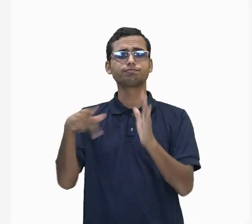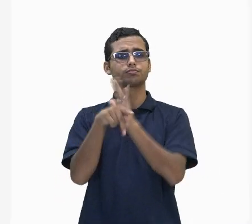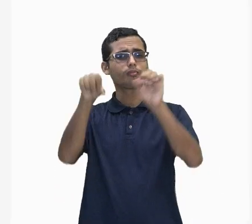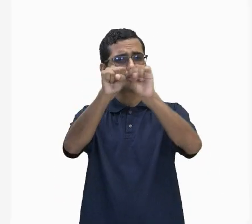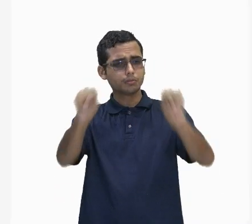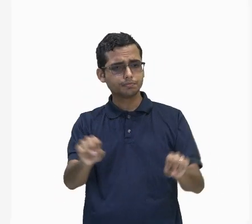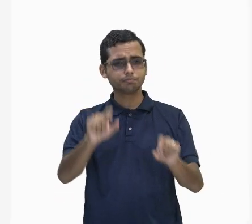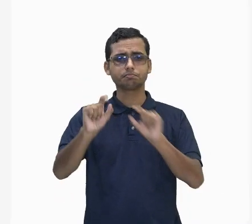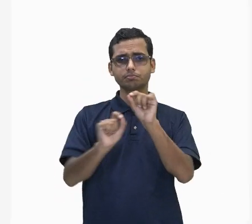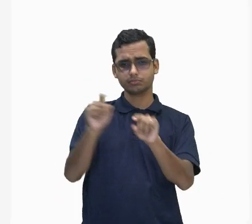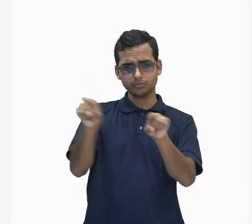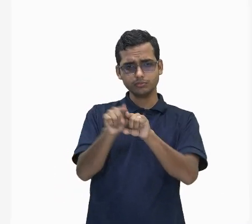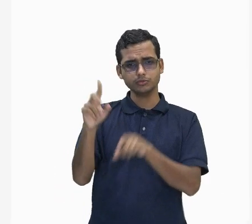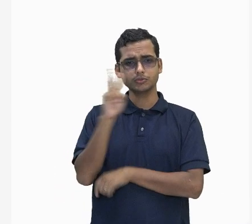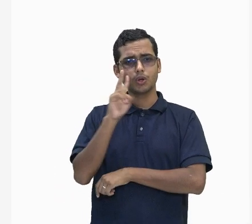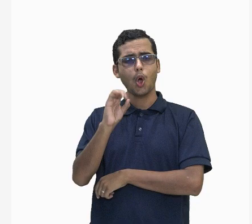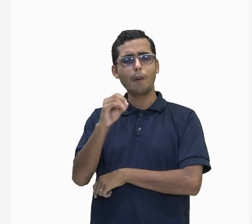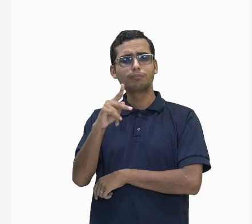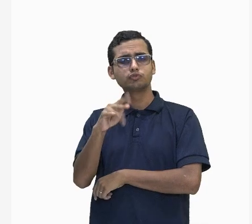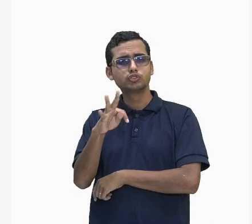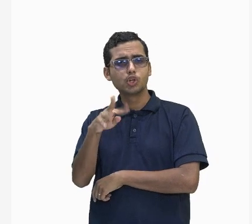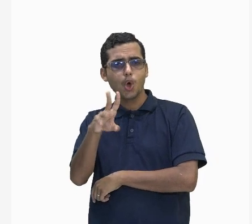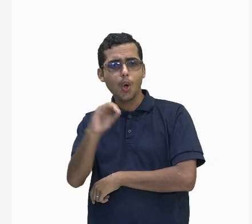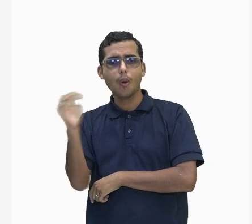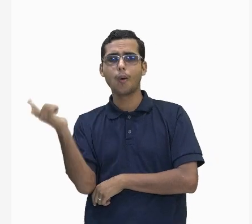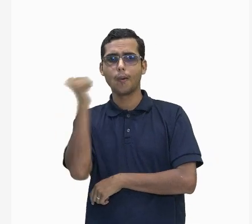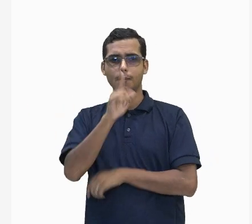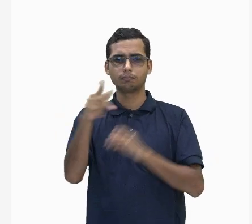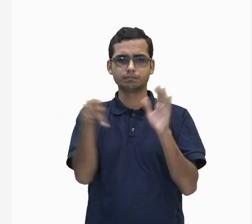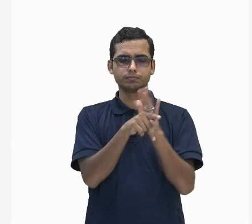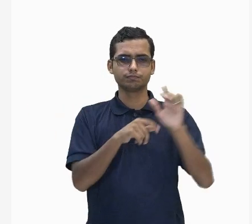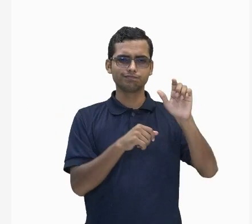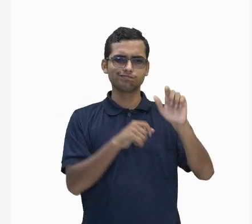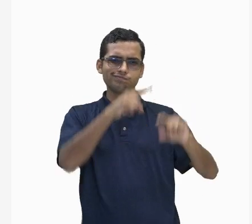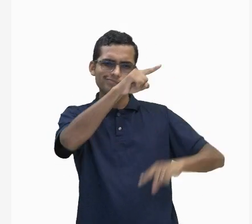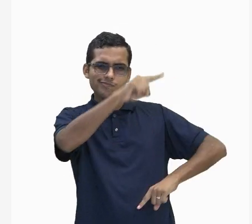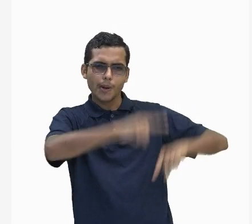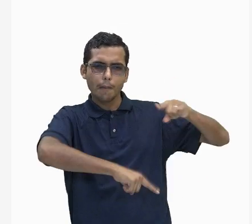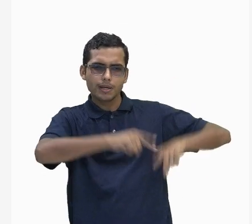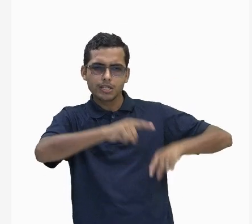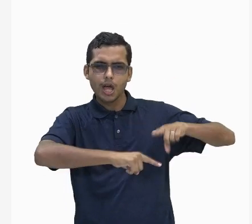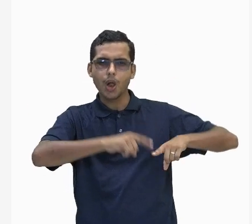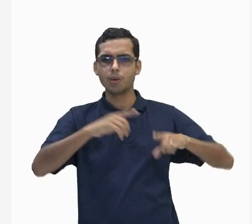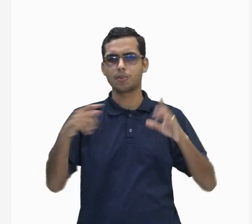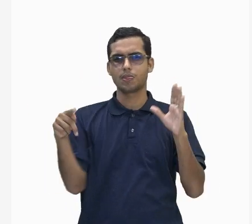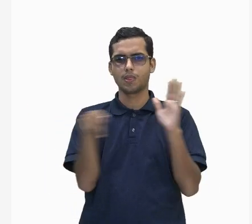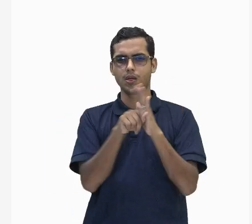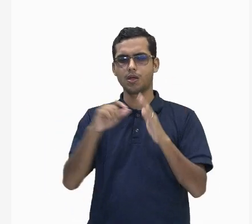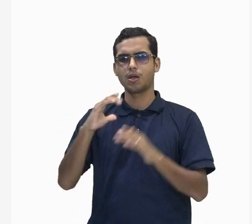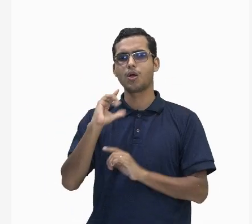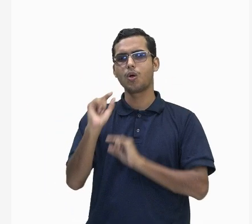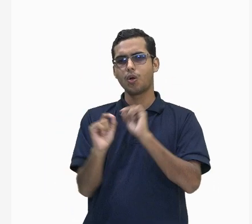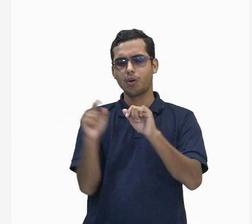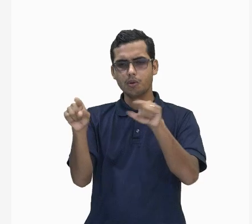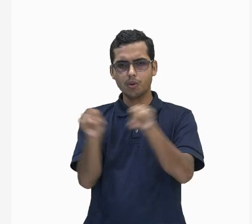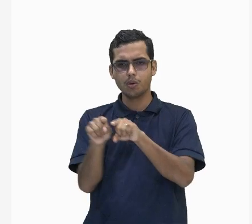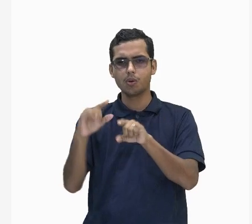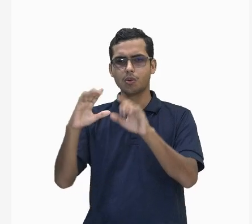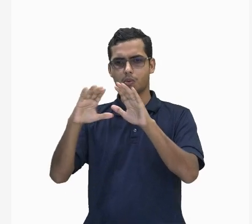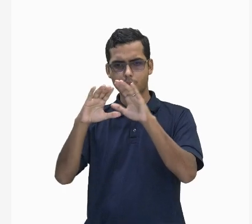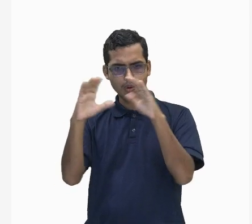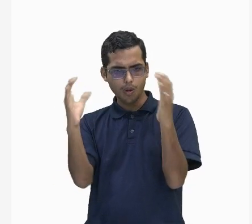um ponto objeto um único ponto como imagem. Então ele é chamado de